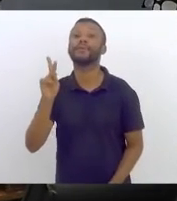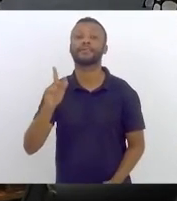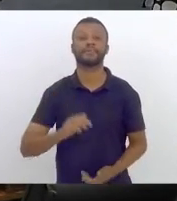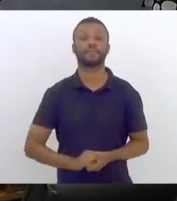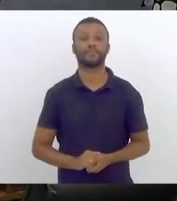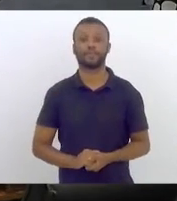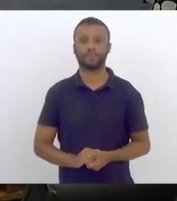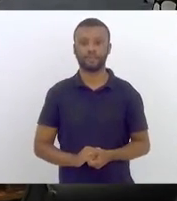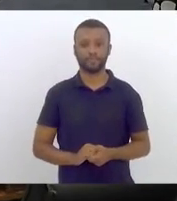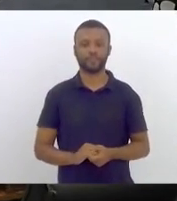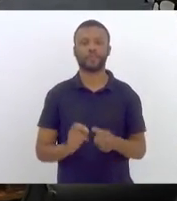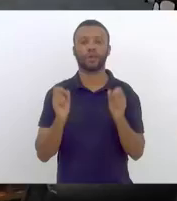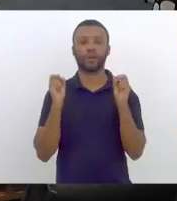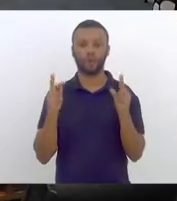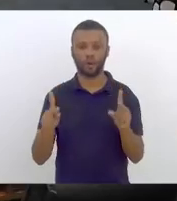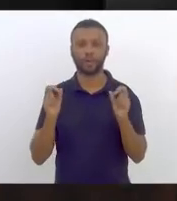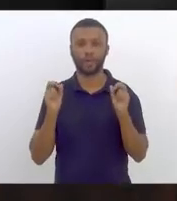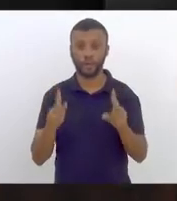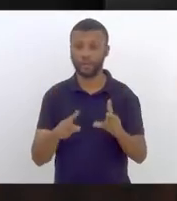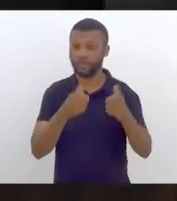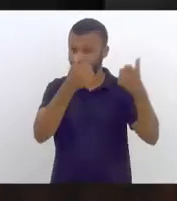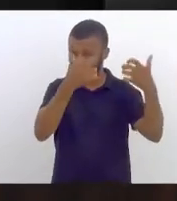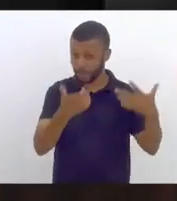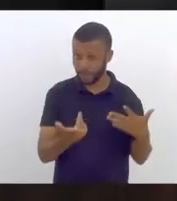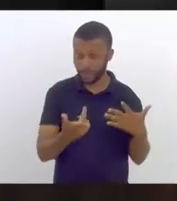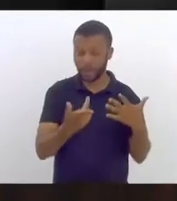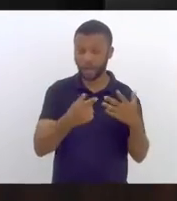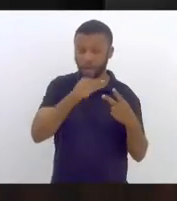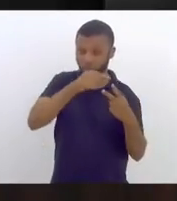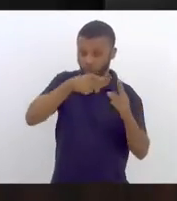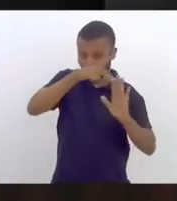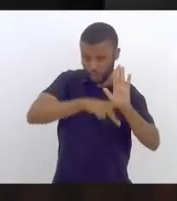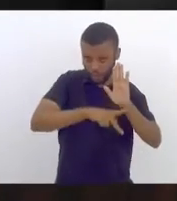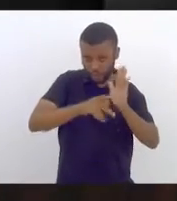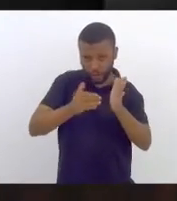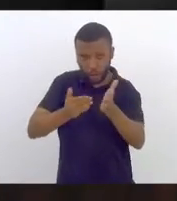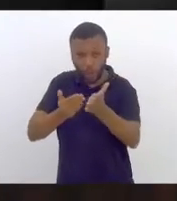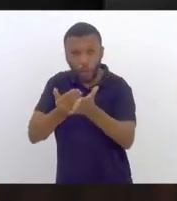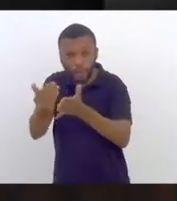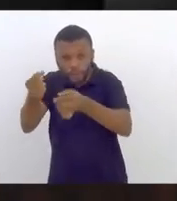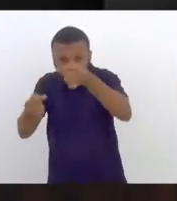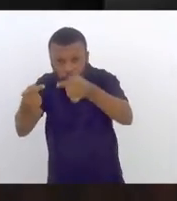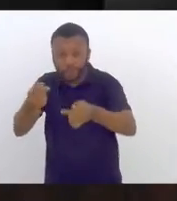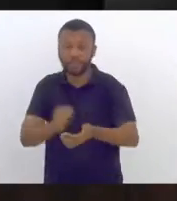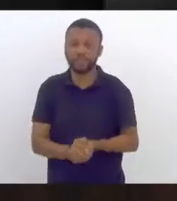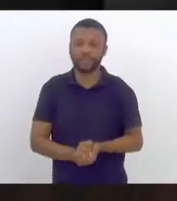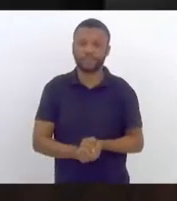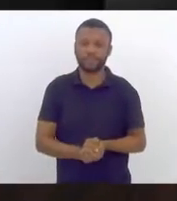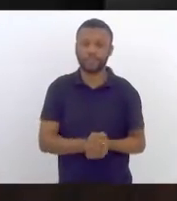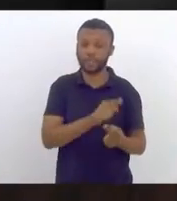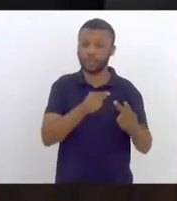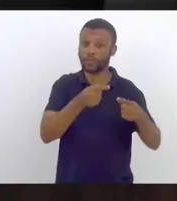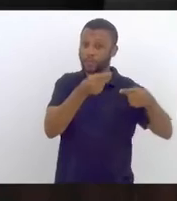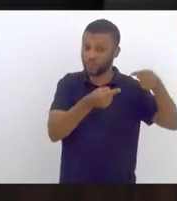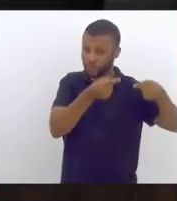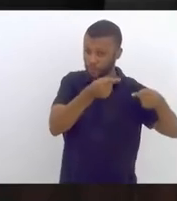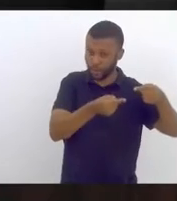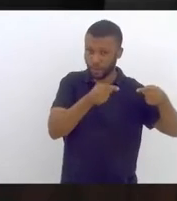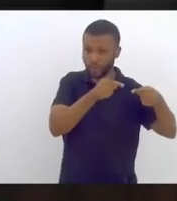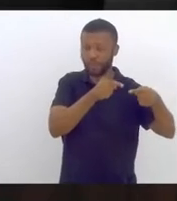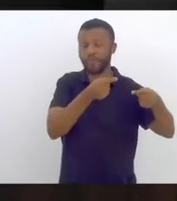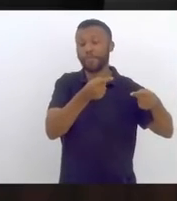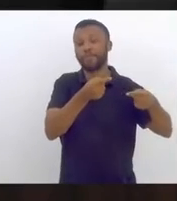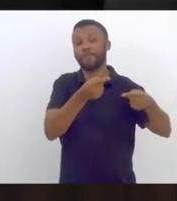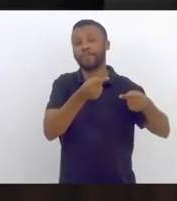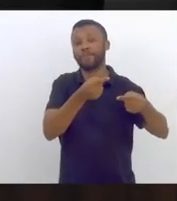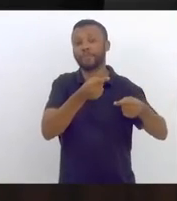Ok, por favor. Vou cantar os dois e vou abrir a discussão. Em regime de prioridade, segunda discussão, em discussão prévia,